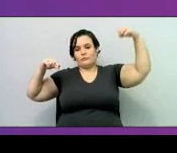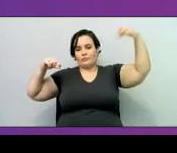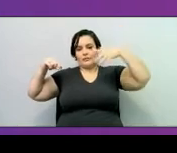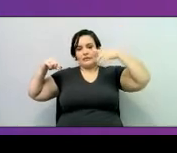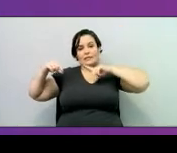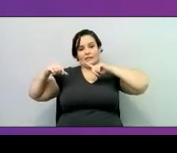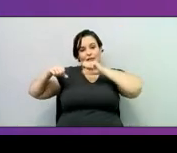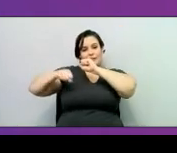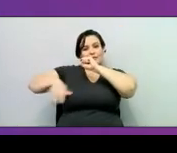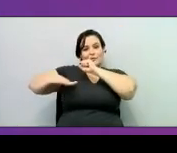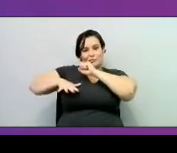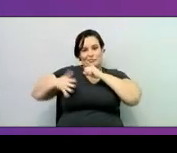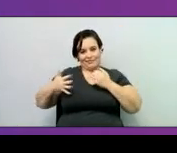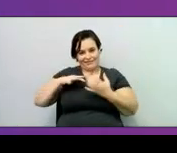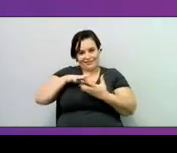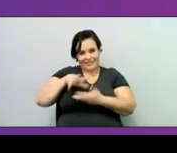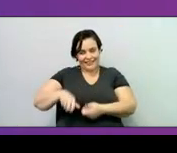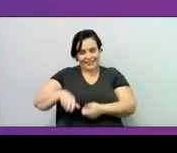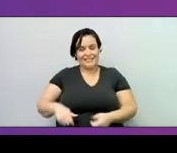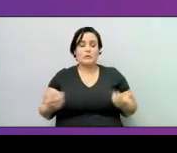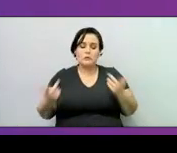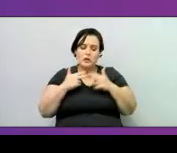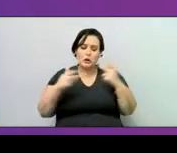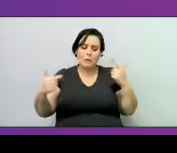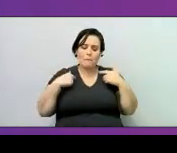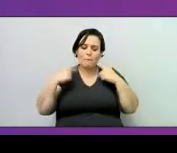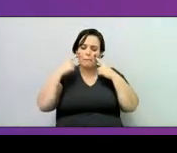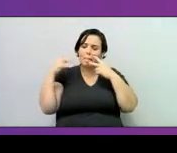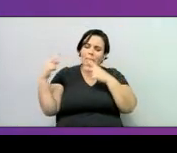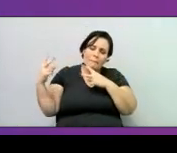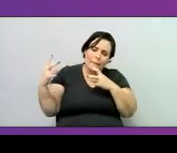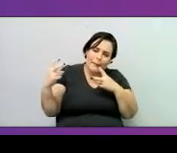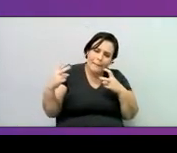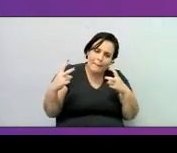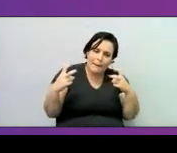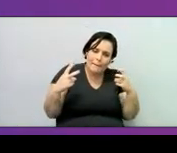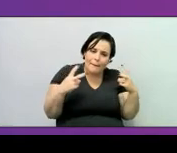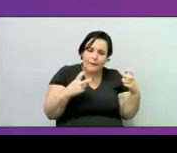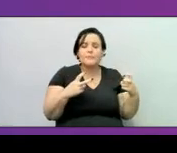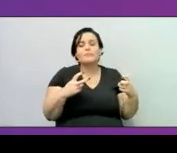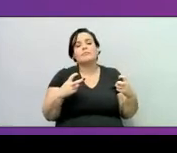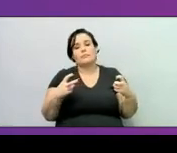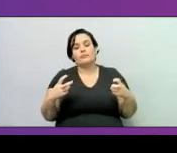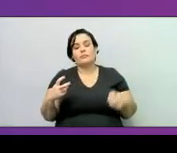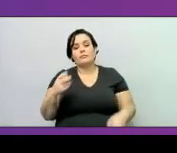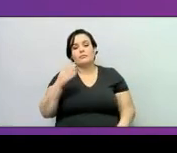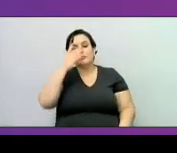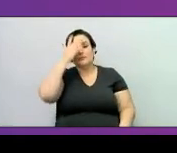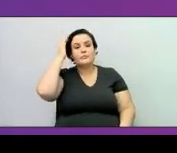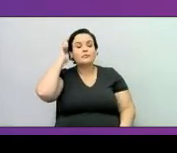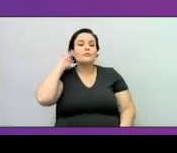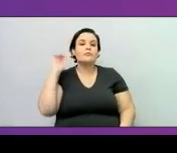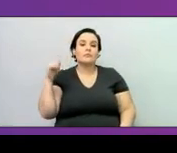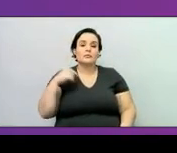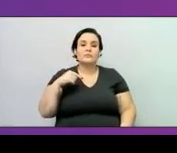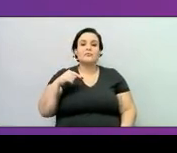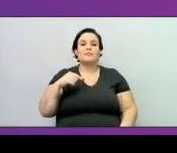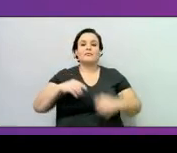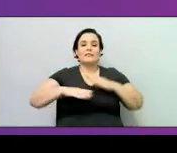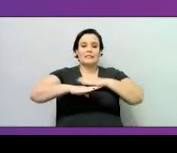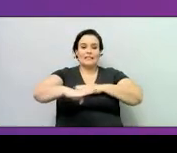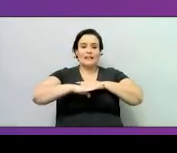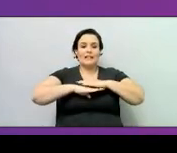perna essas coisas pode me chamar a atenção e eu trago isso por um um plano muito terra até achar o chão e tal para a